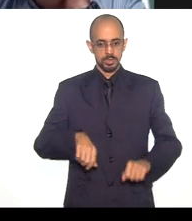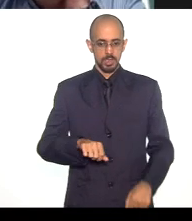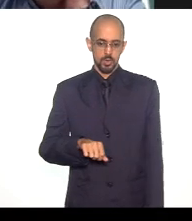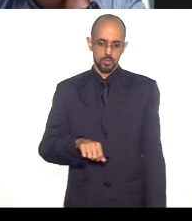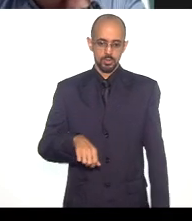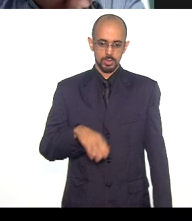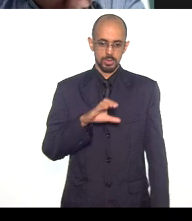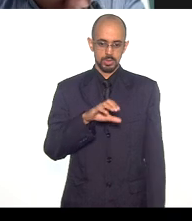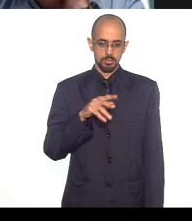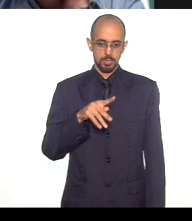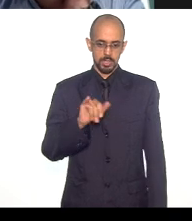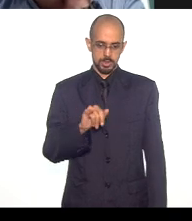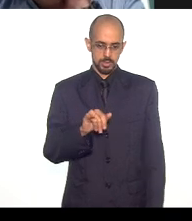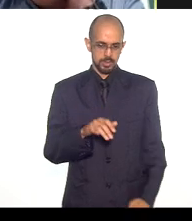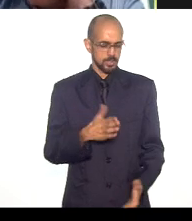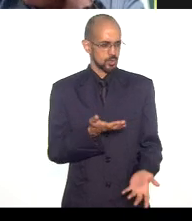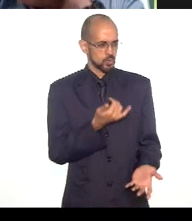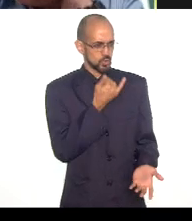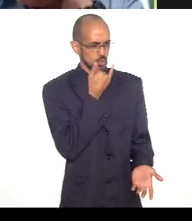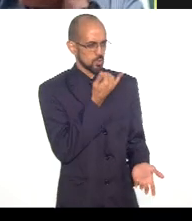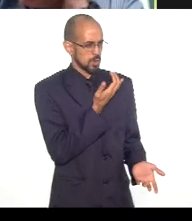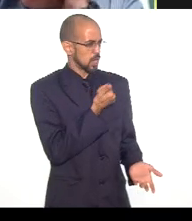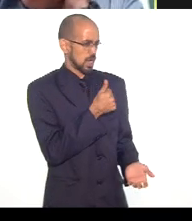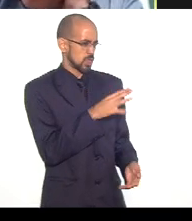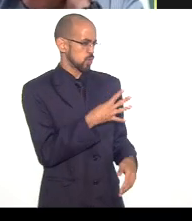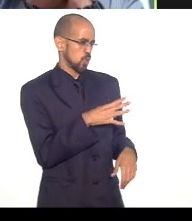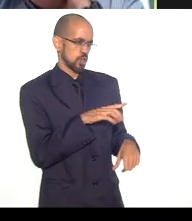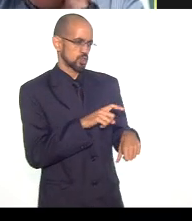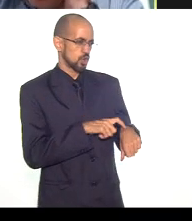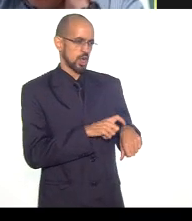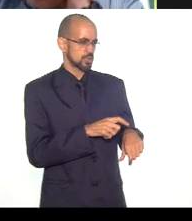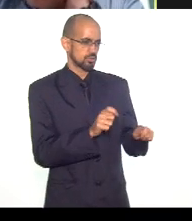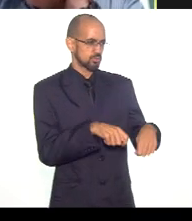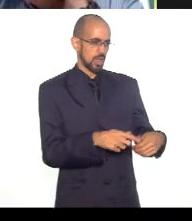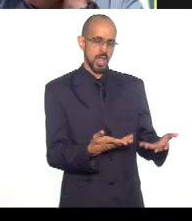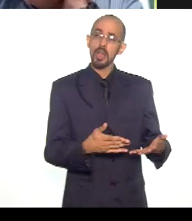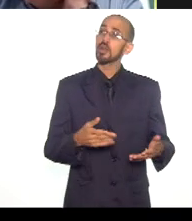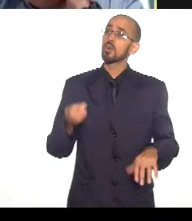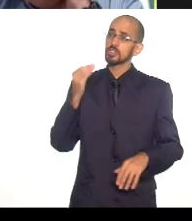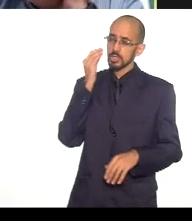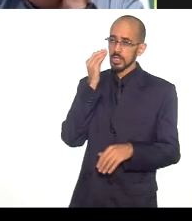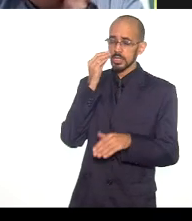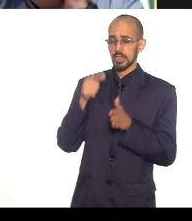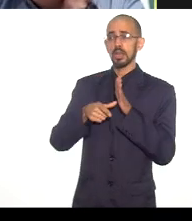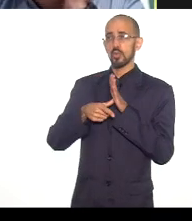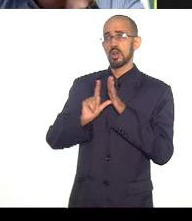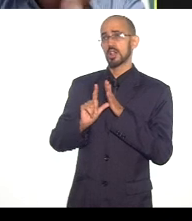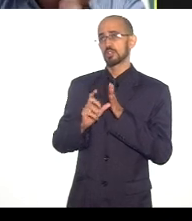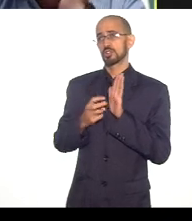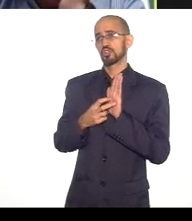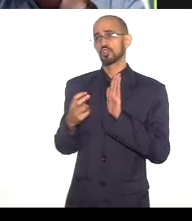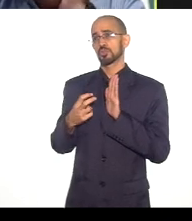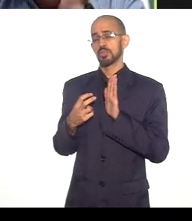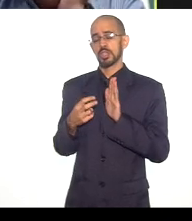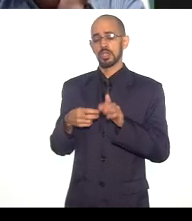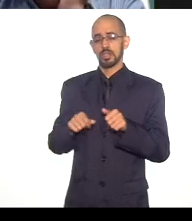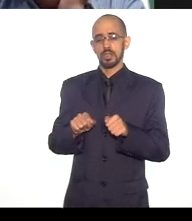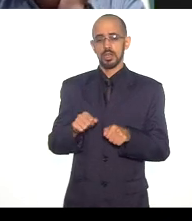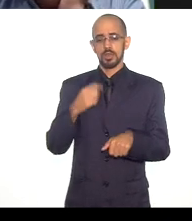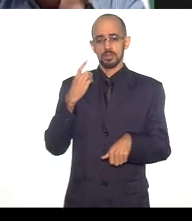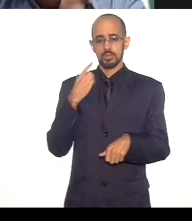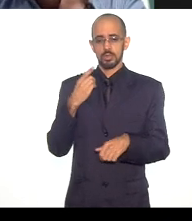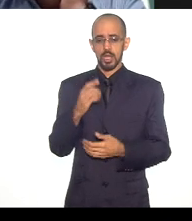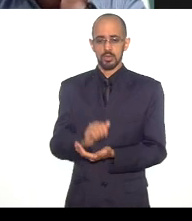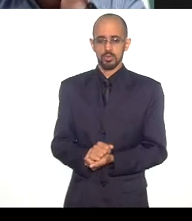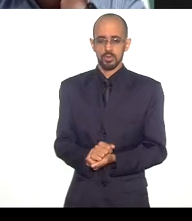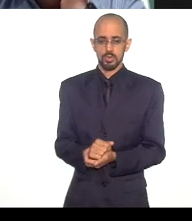Alex? Não, a gente está tentando puxar para o mais cedo possível, deputado. Tá? Até porque eu quero